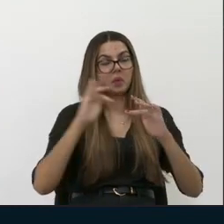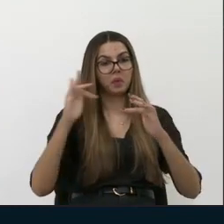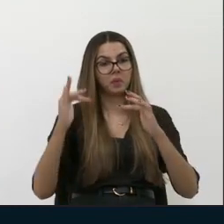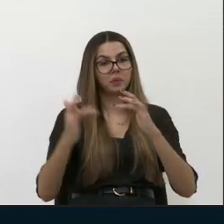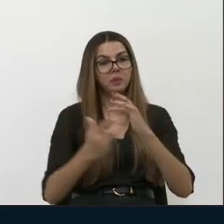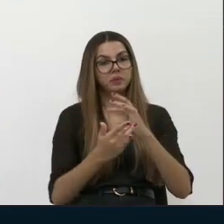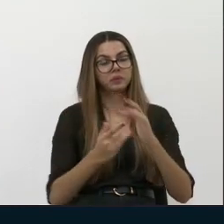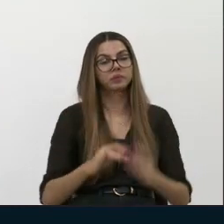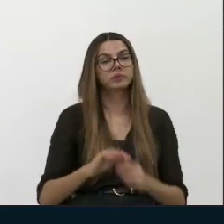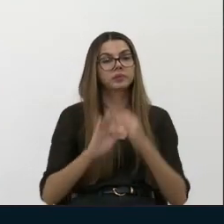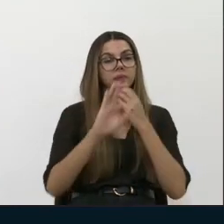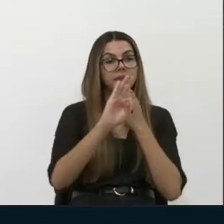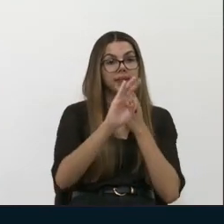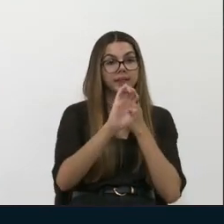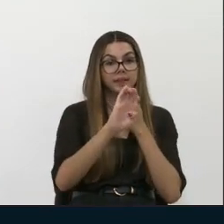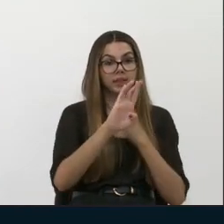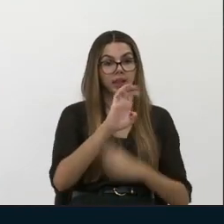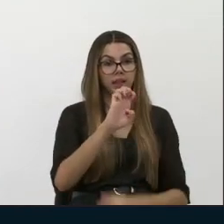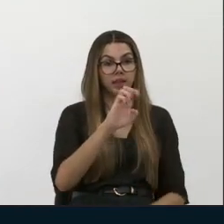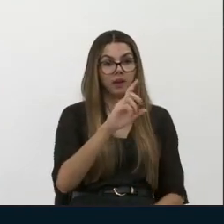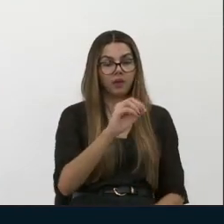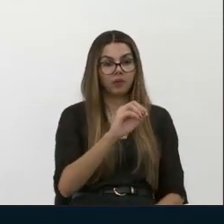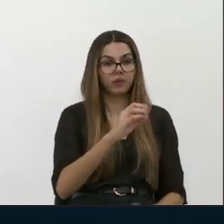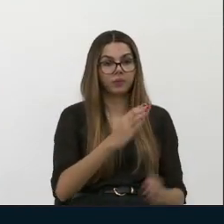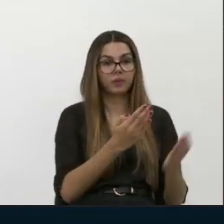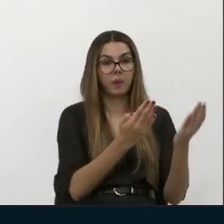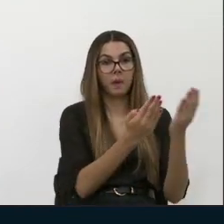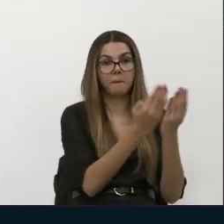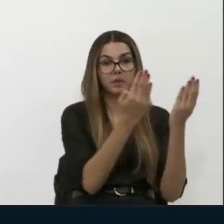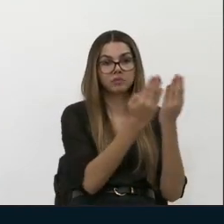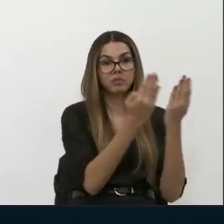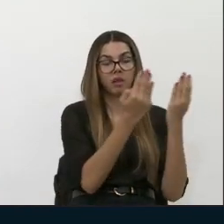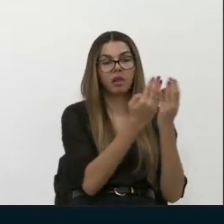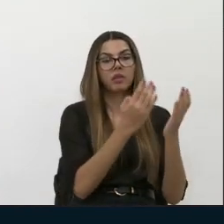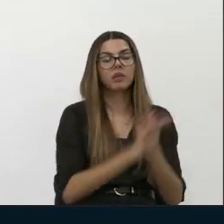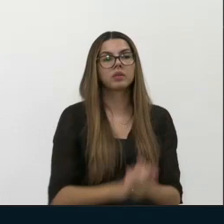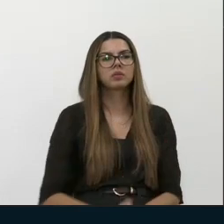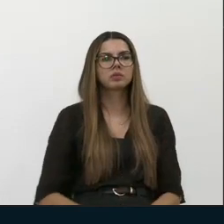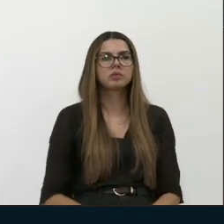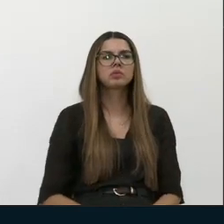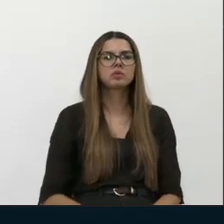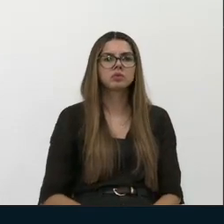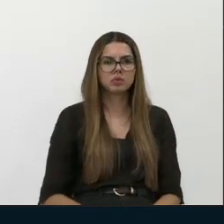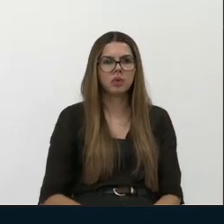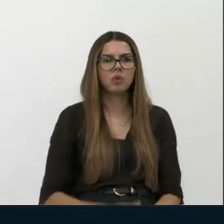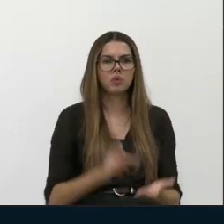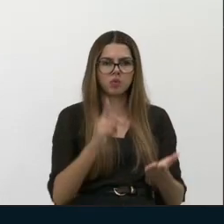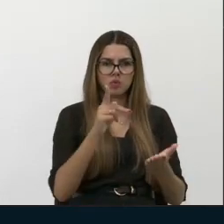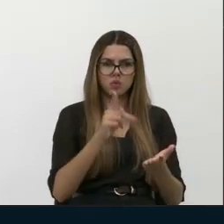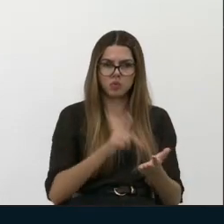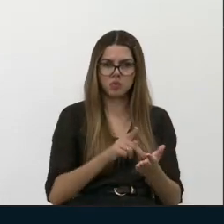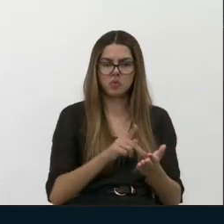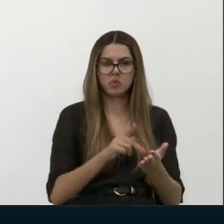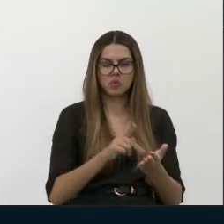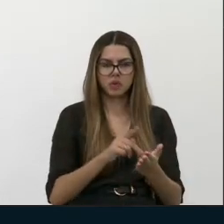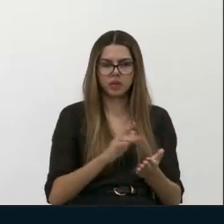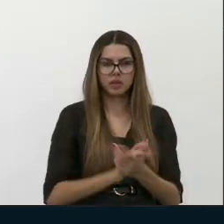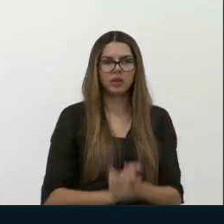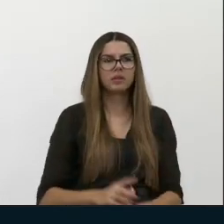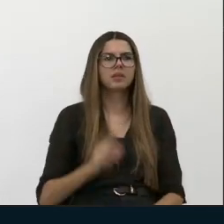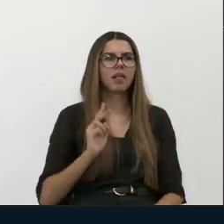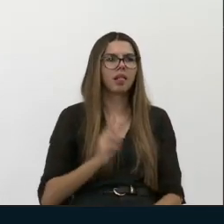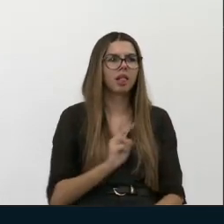trevo. Quero concordar aqui com a fala do Miguel, do Martelo, referente ao trevo. Toda eleição é a mesma coisa,